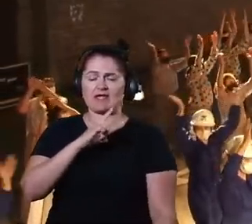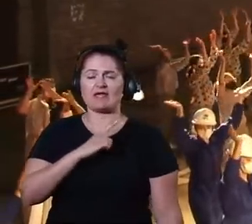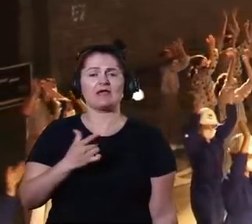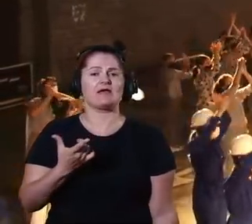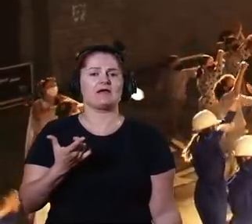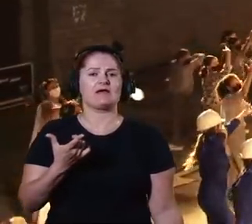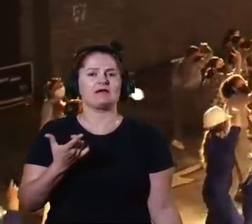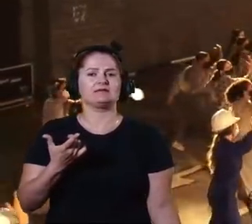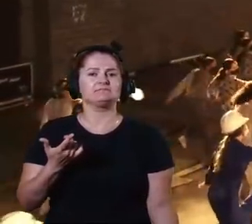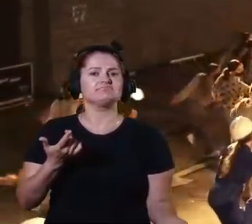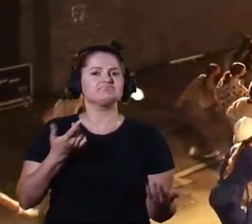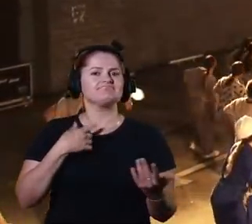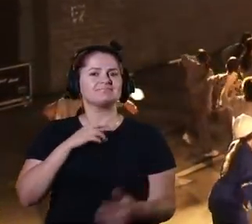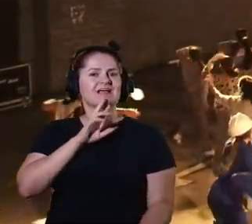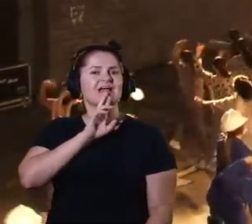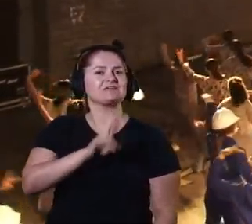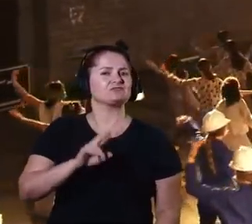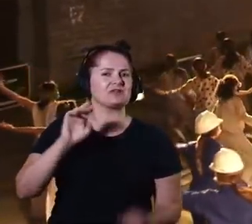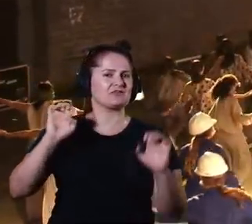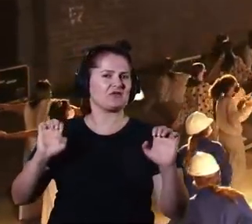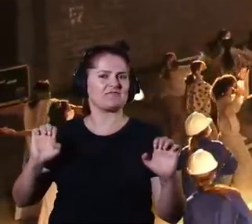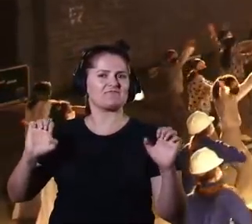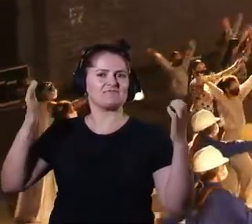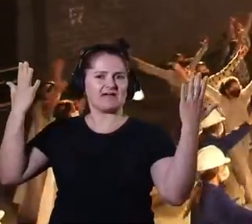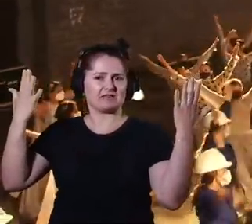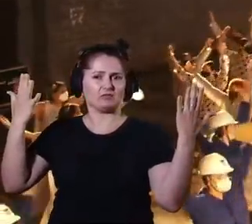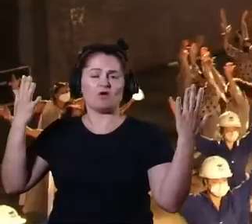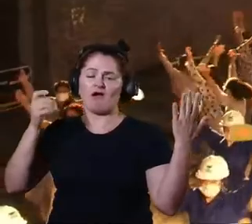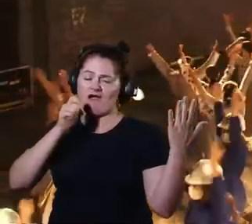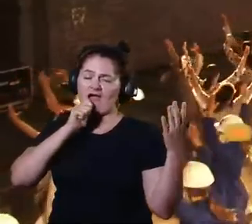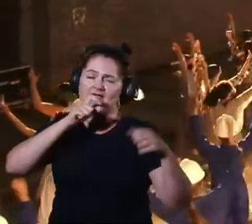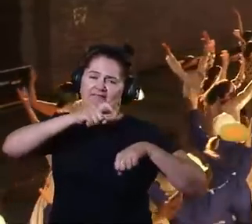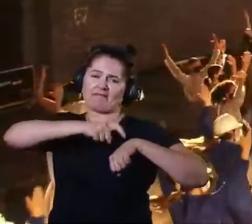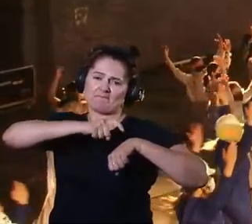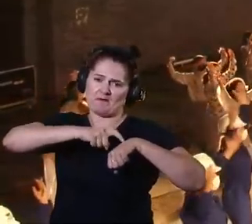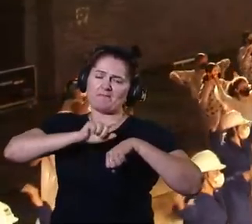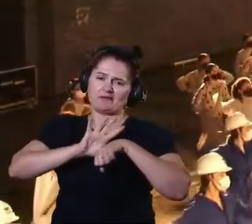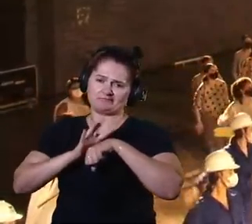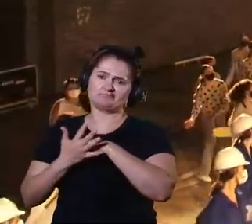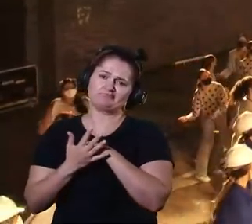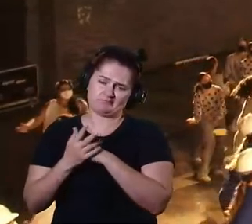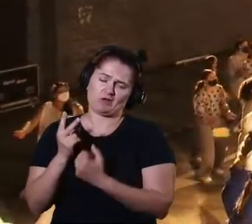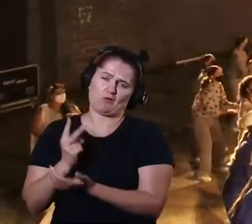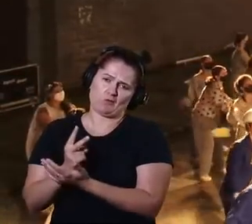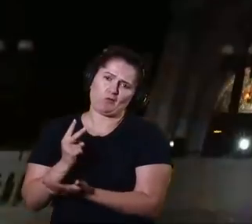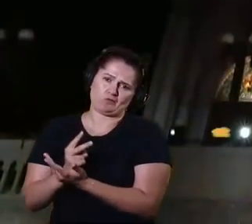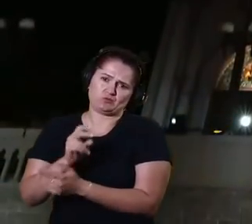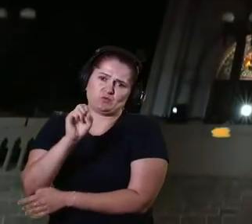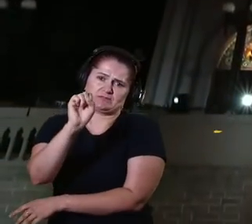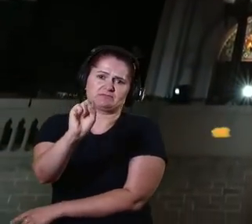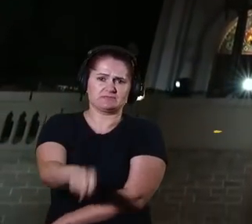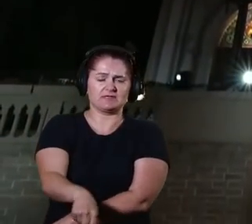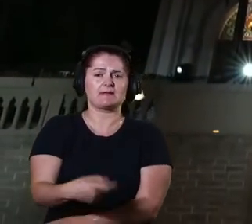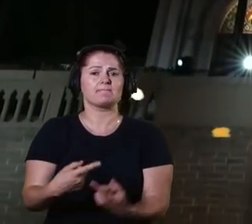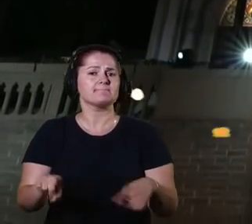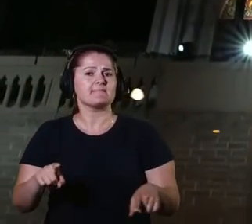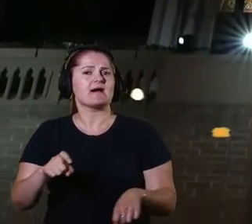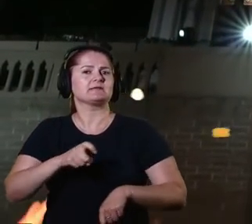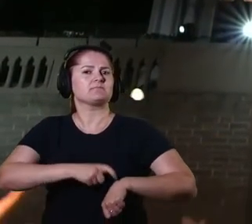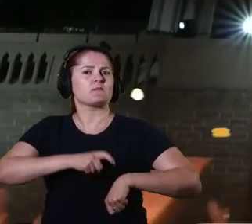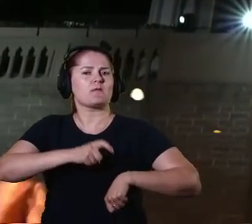evento que ainda convive com o vírus, coronavírus. Mas é um momento de